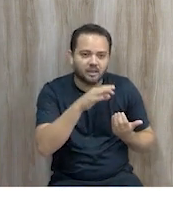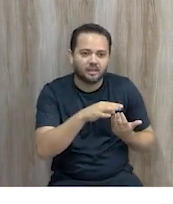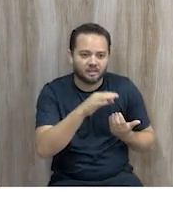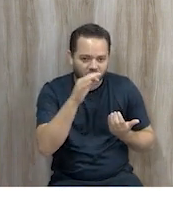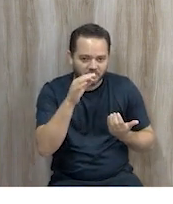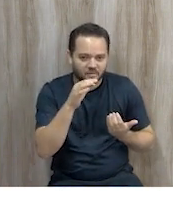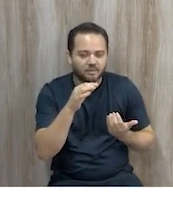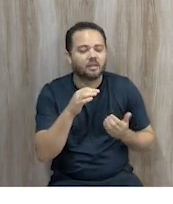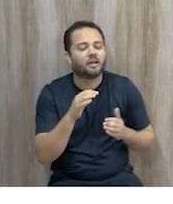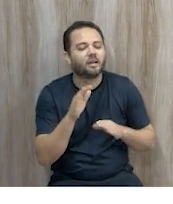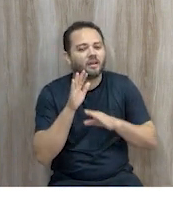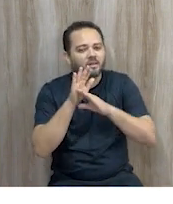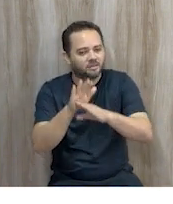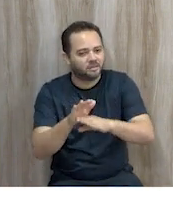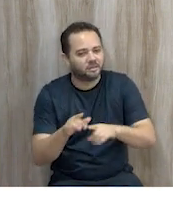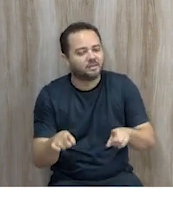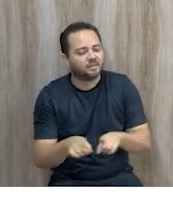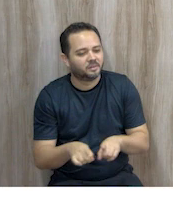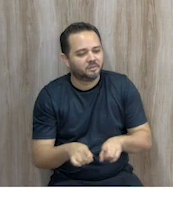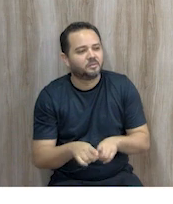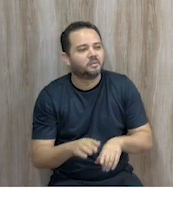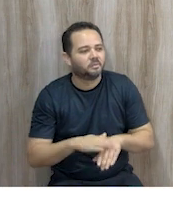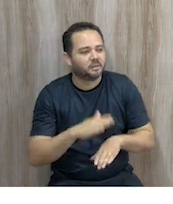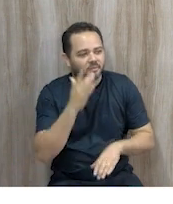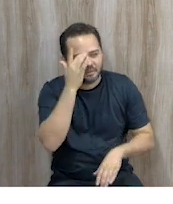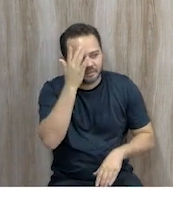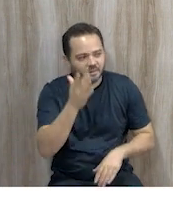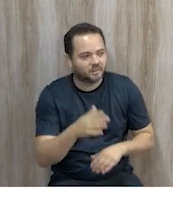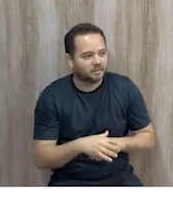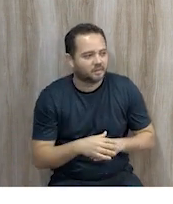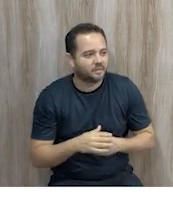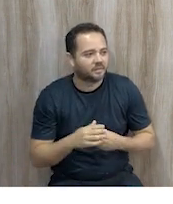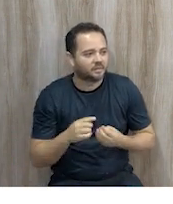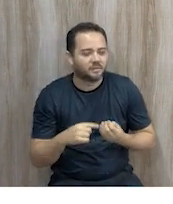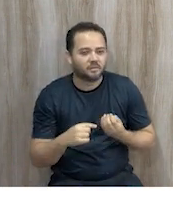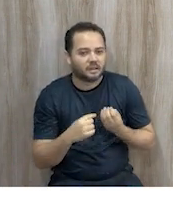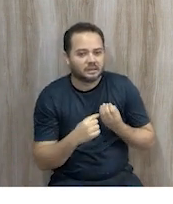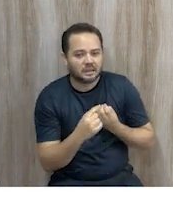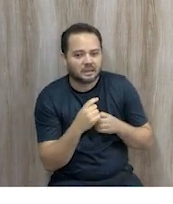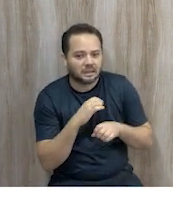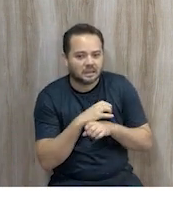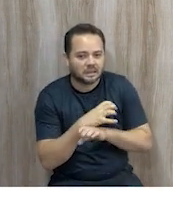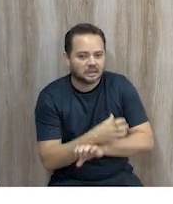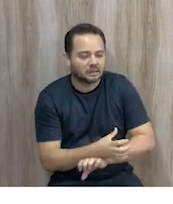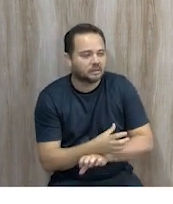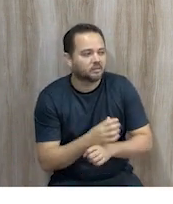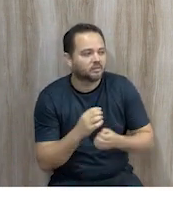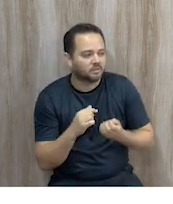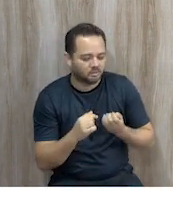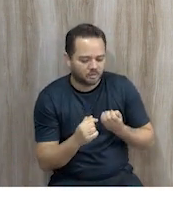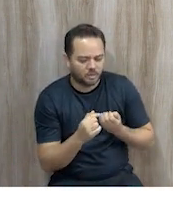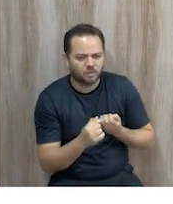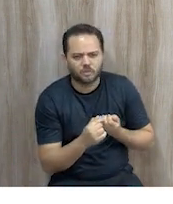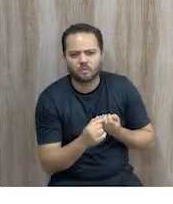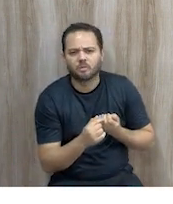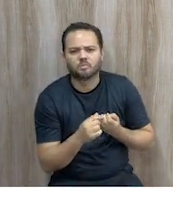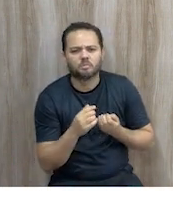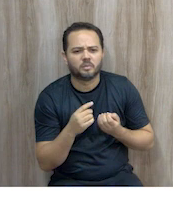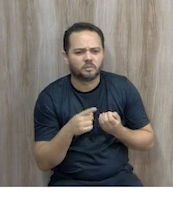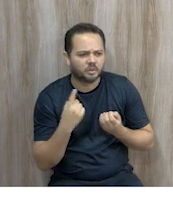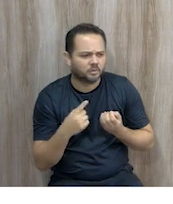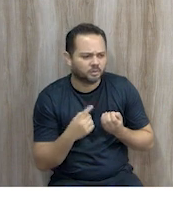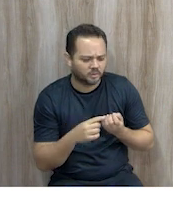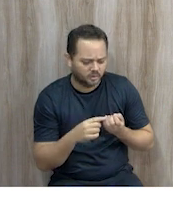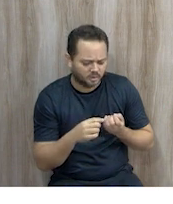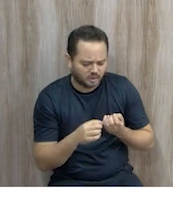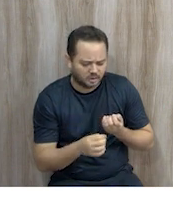ele precisa ser dividido. Tá? A gente nunca vai mexer ali na margem de osso. A gente vai realmente soltar a musculatura, soltar aquelas fibras,